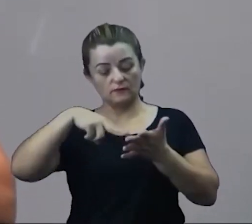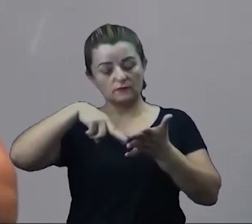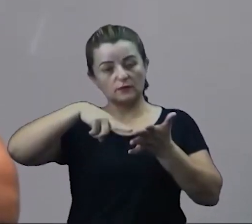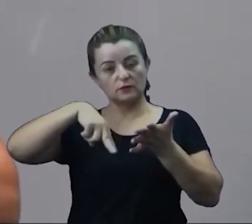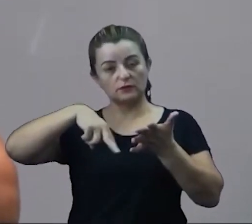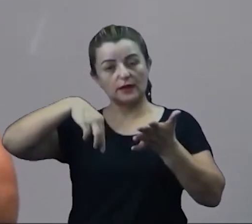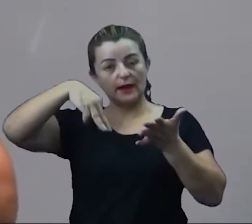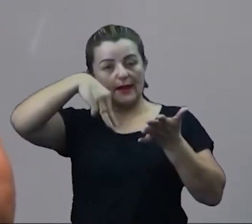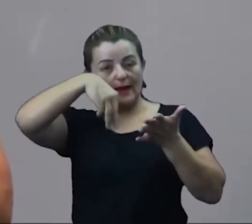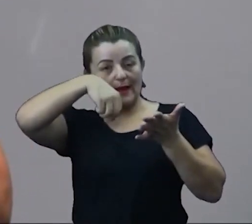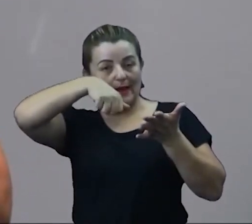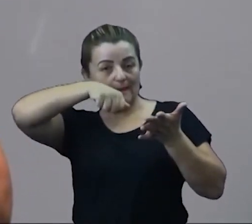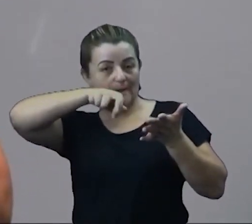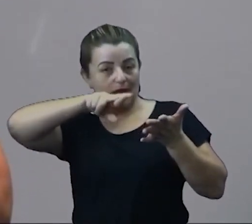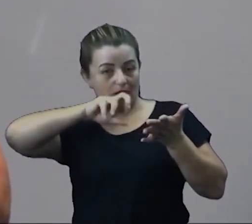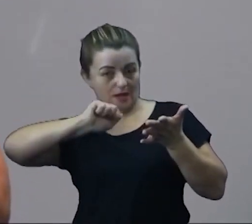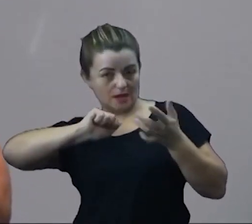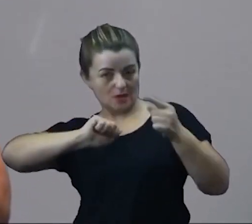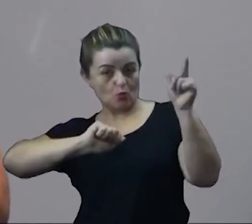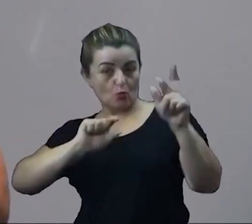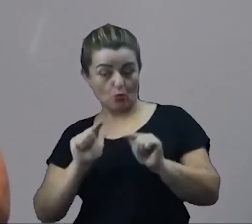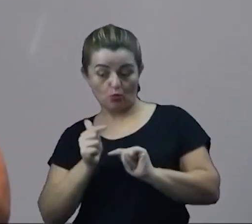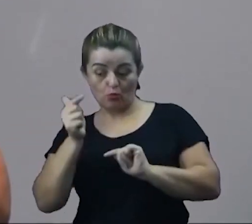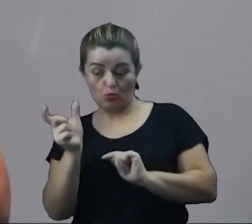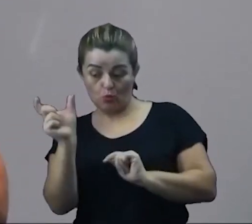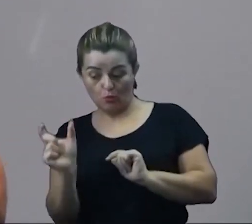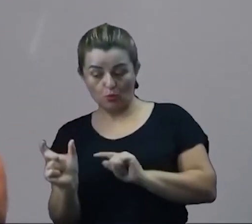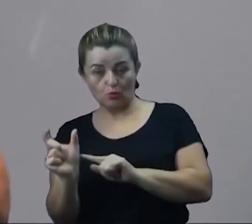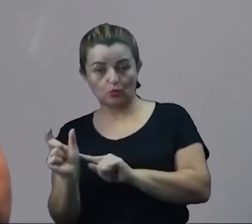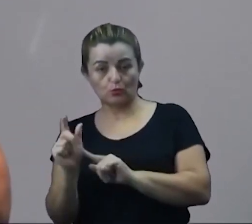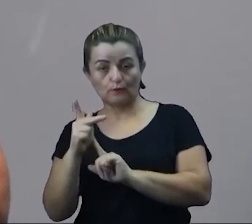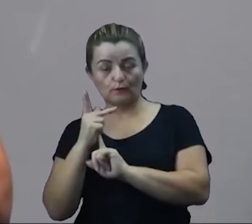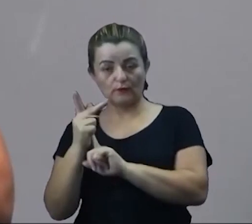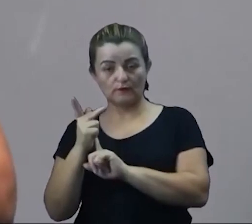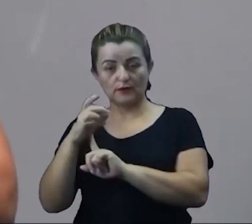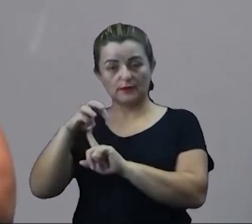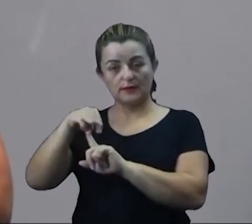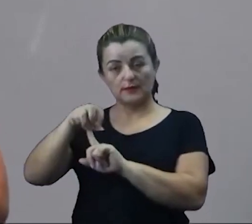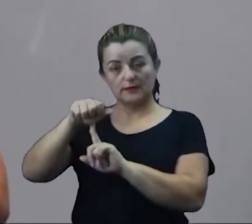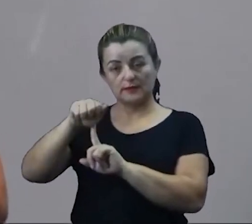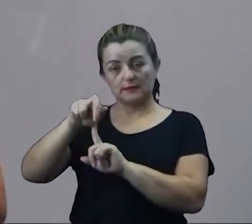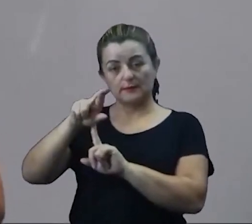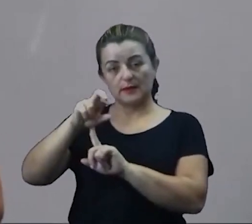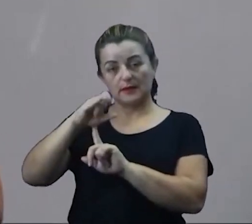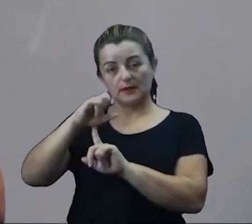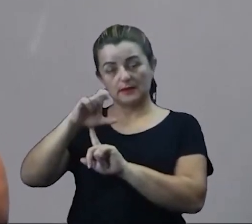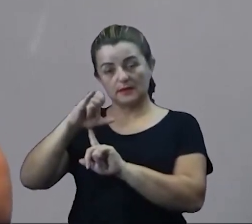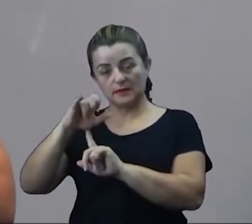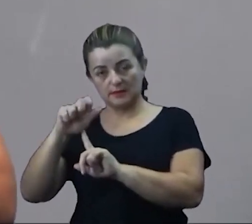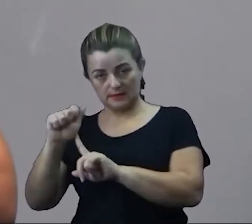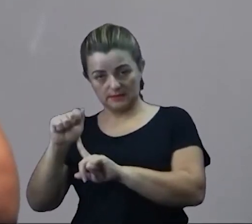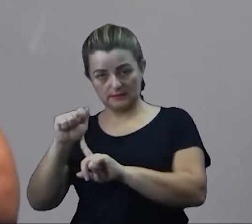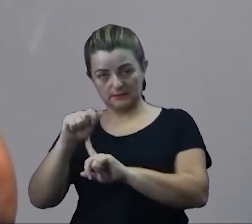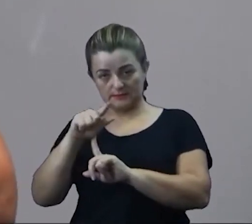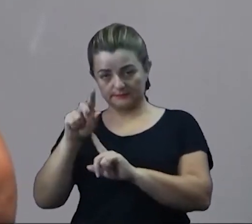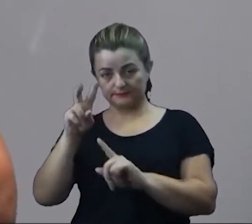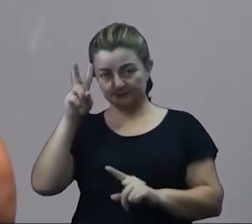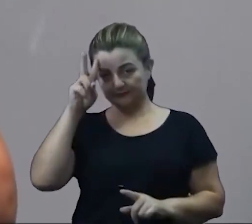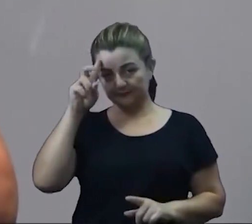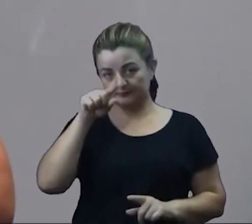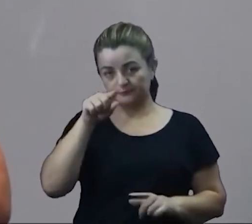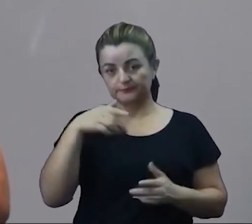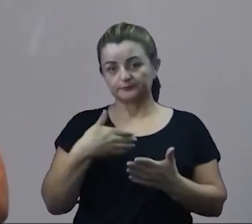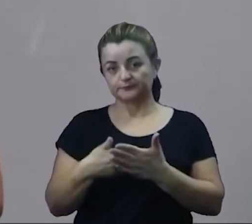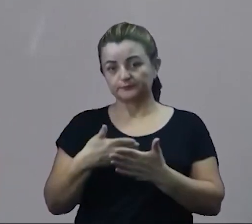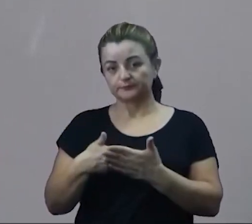vai falar da Marília, a sua amada Marília. Primeiro detalhe que eu quero te lembrar, de quando você estudou aí no ensino médio, você